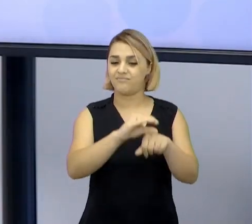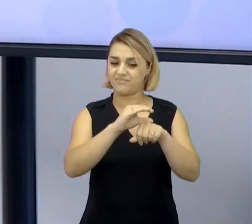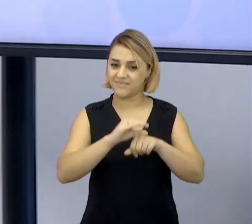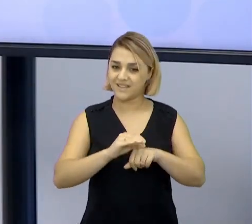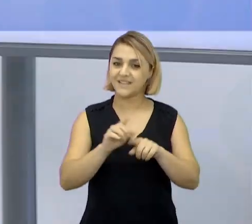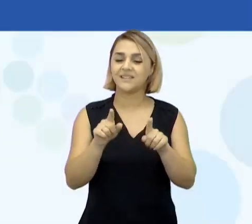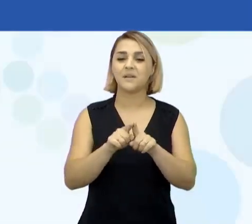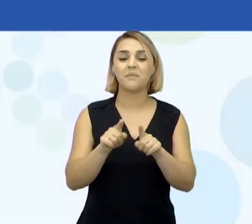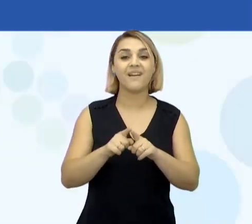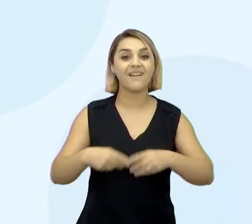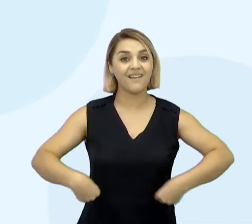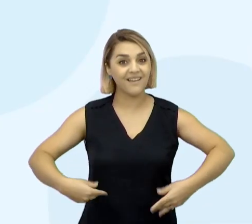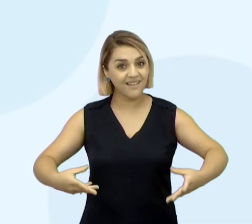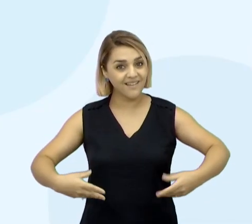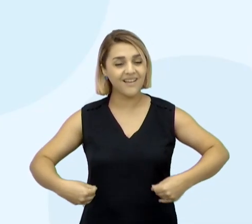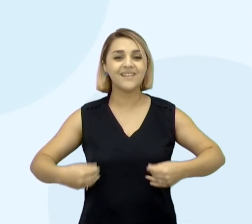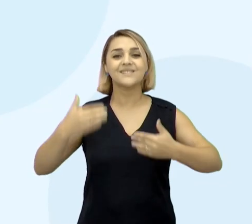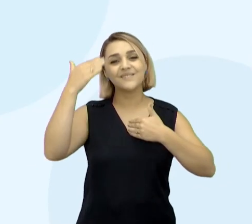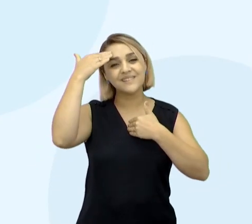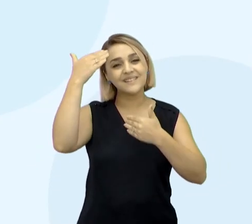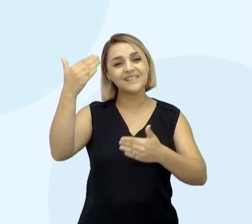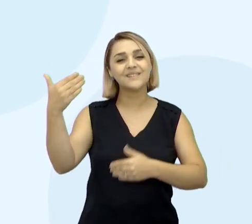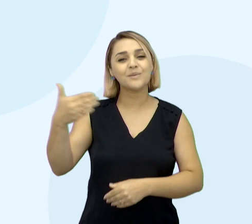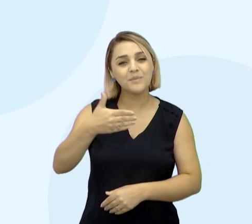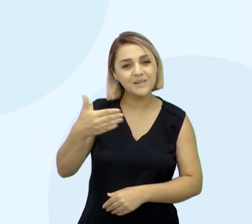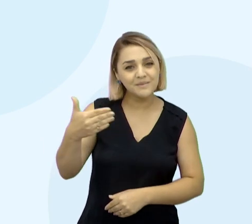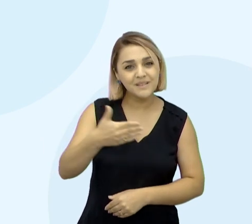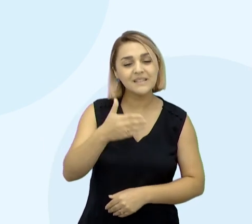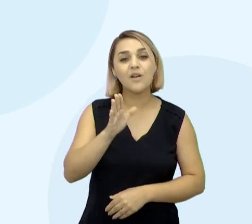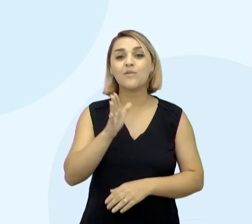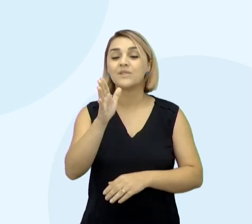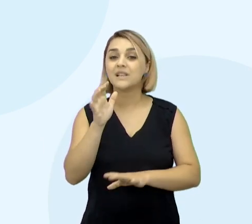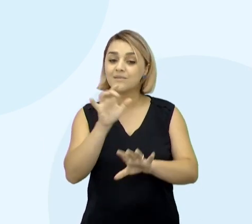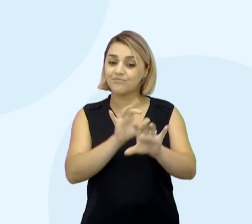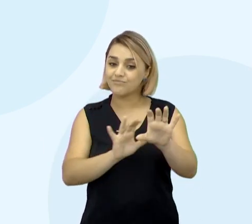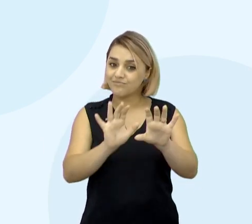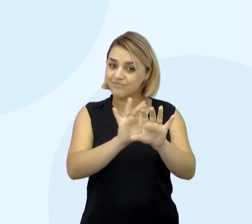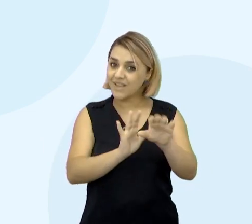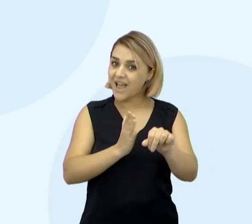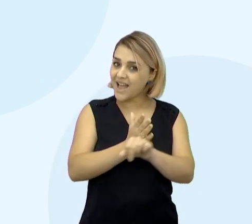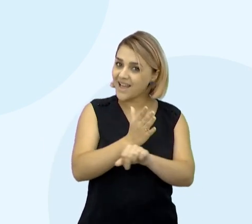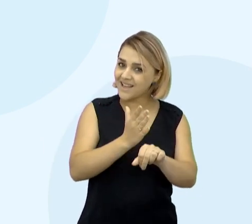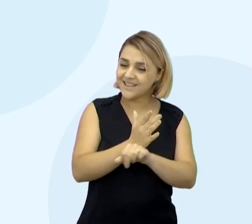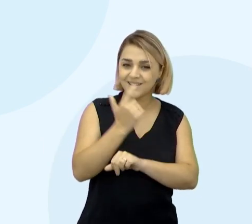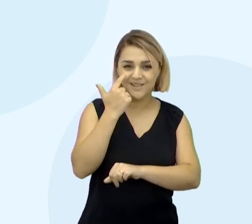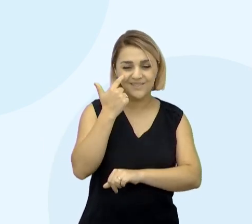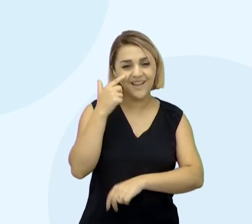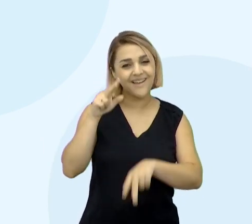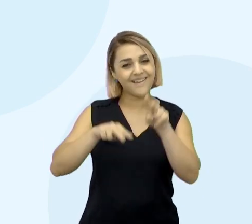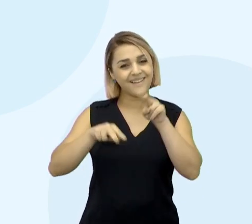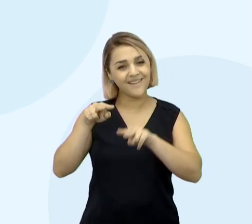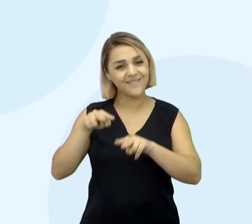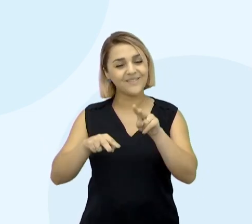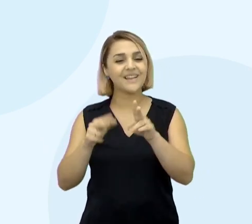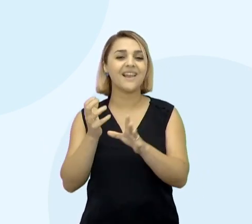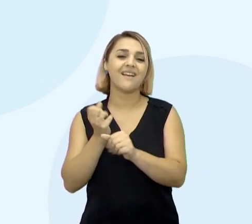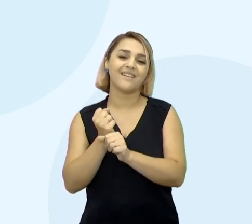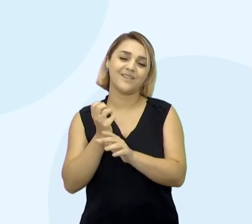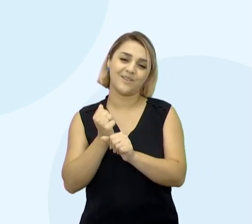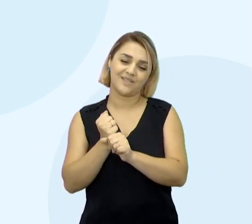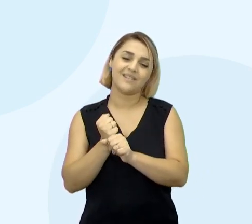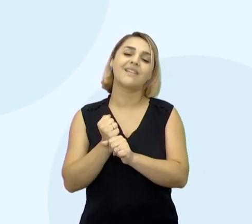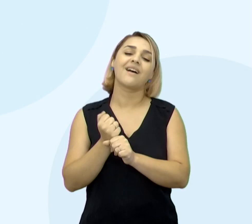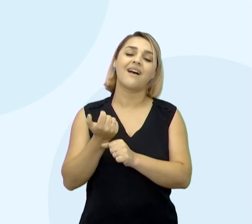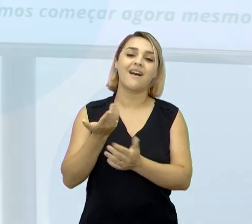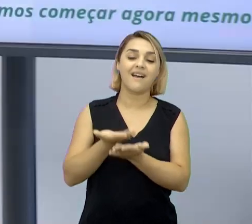aí eu agradeço a participação de vocês. Acessem lá o QR Code, dê a nota aí, avalie a professora, avalie a aula. Se